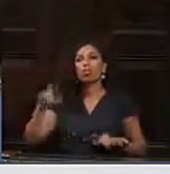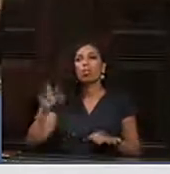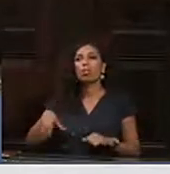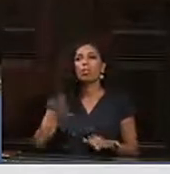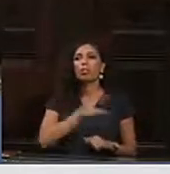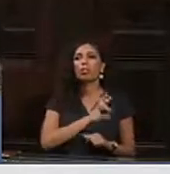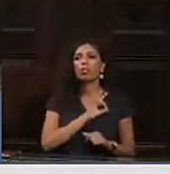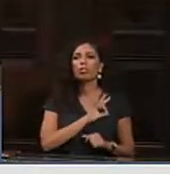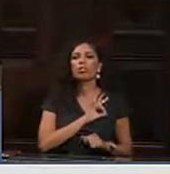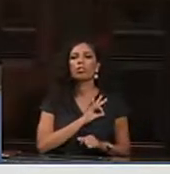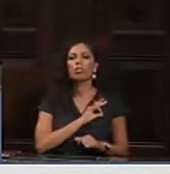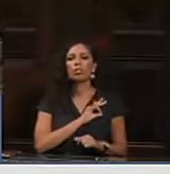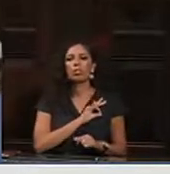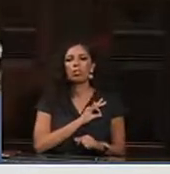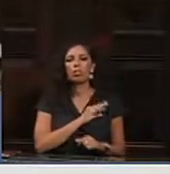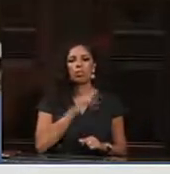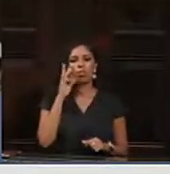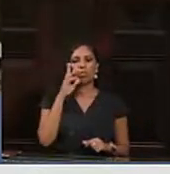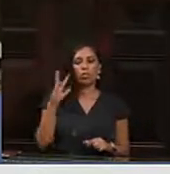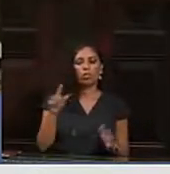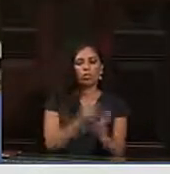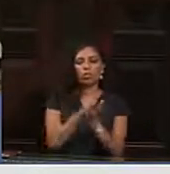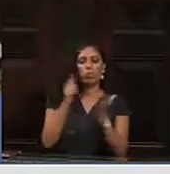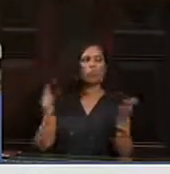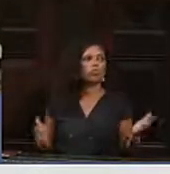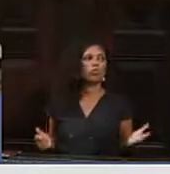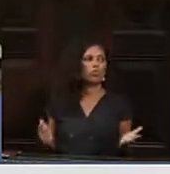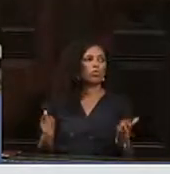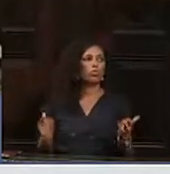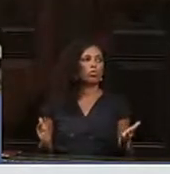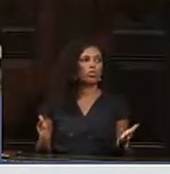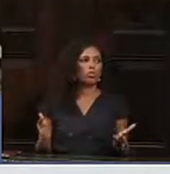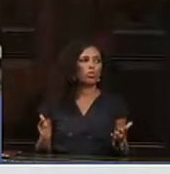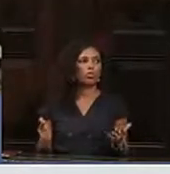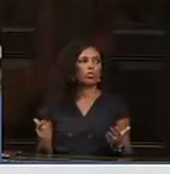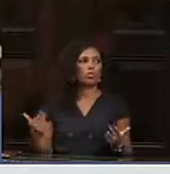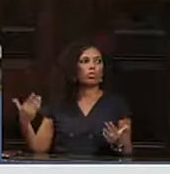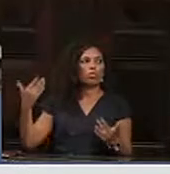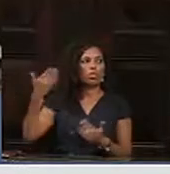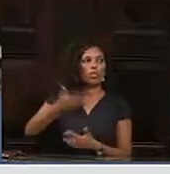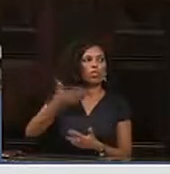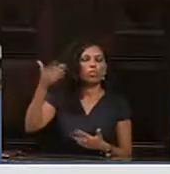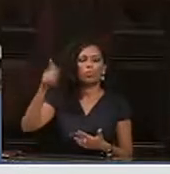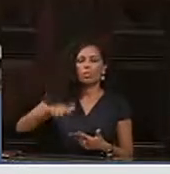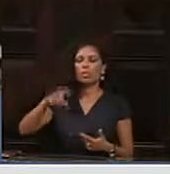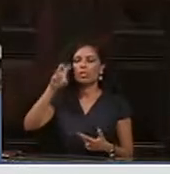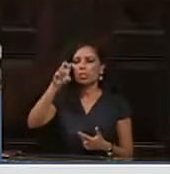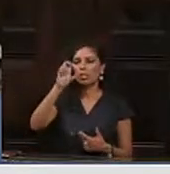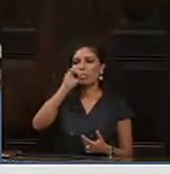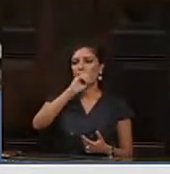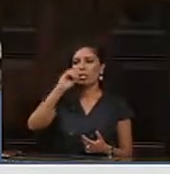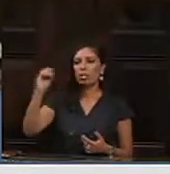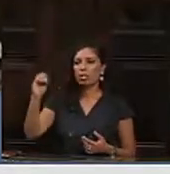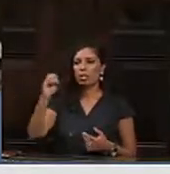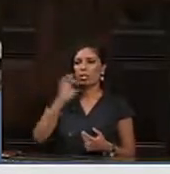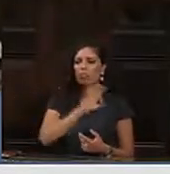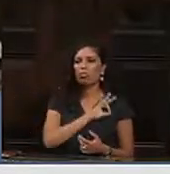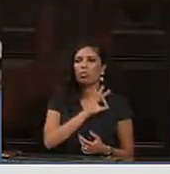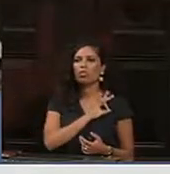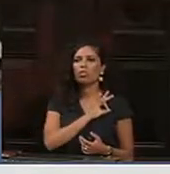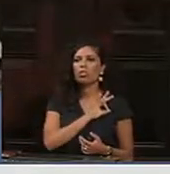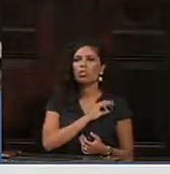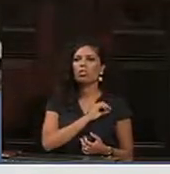Aí, vi no jornal que entraram mais 500 policiais para